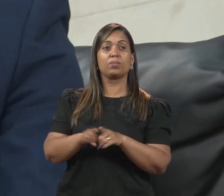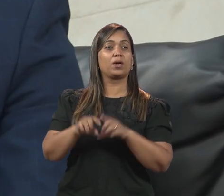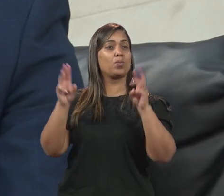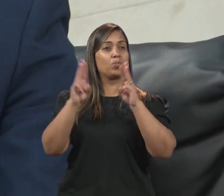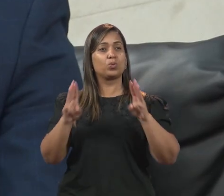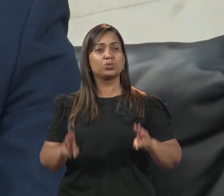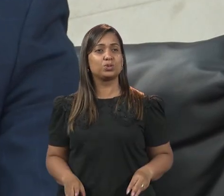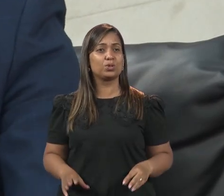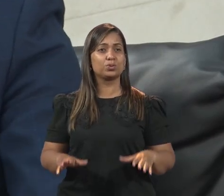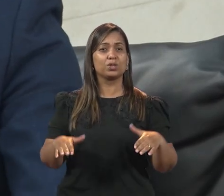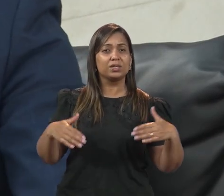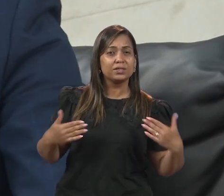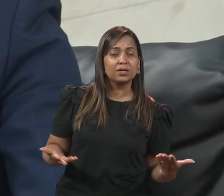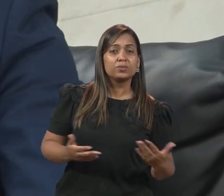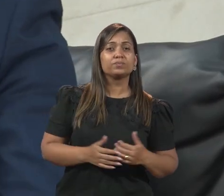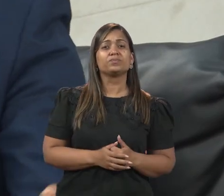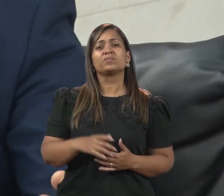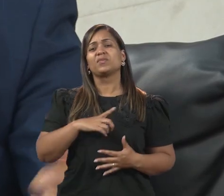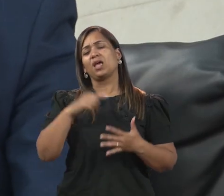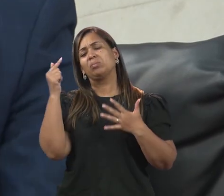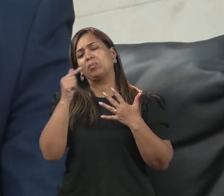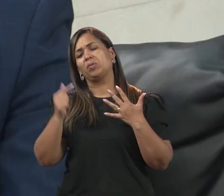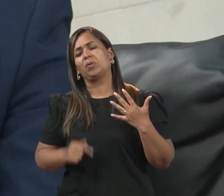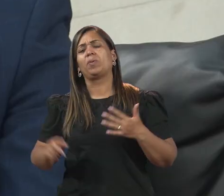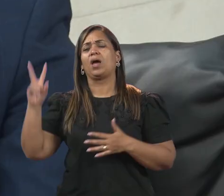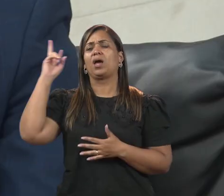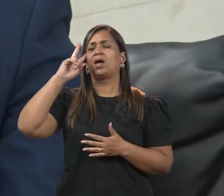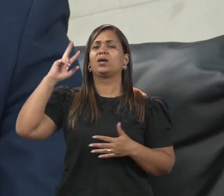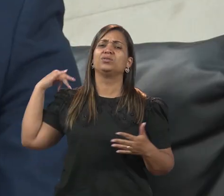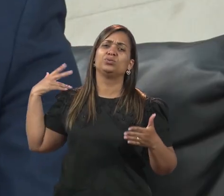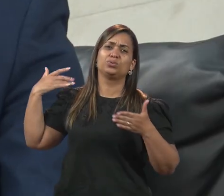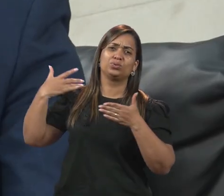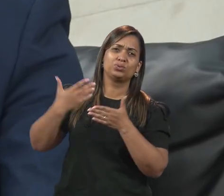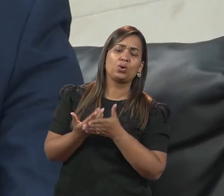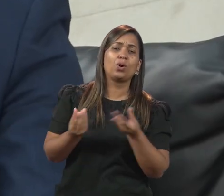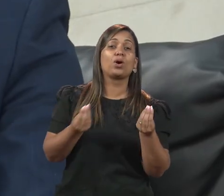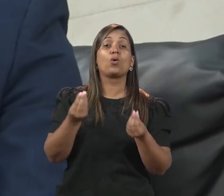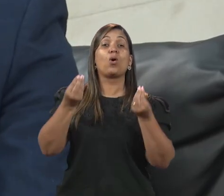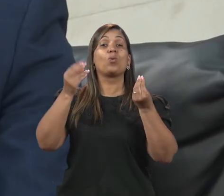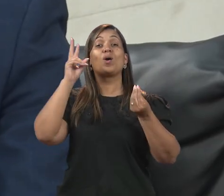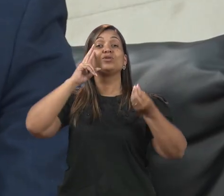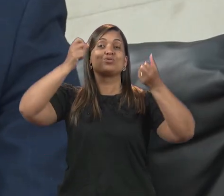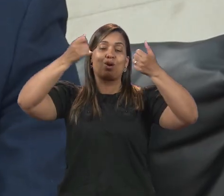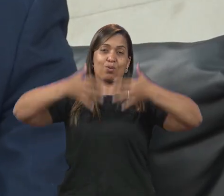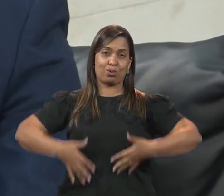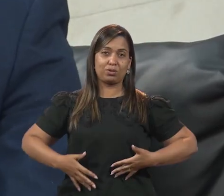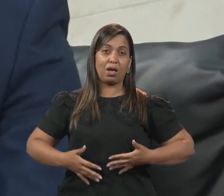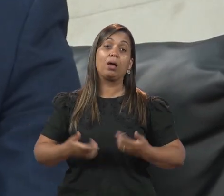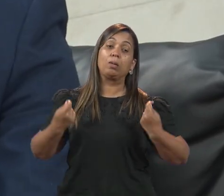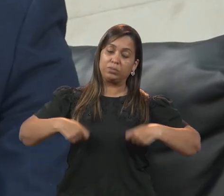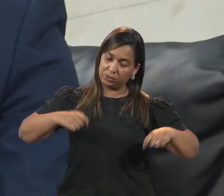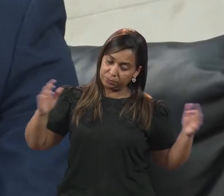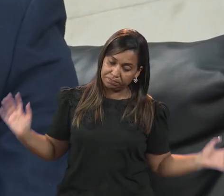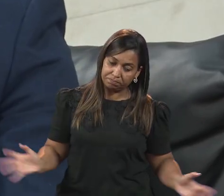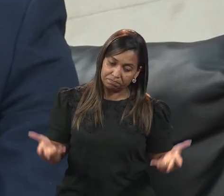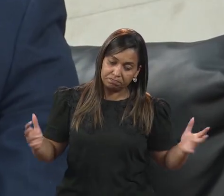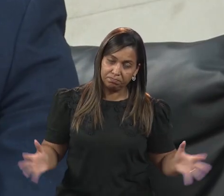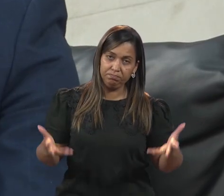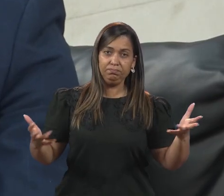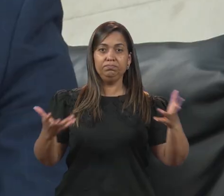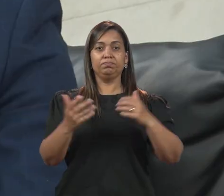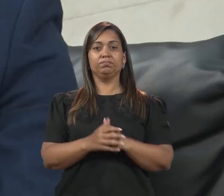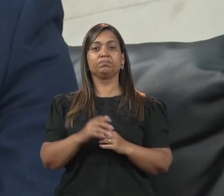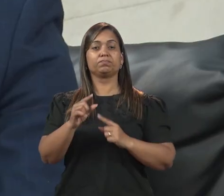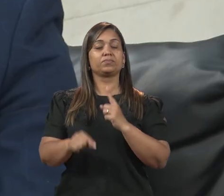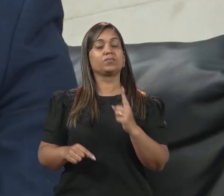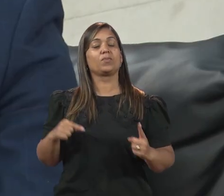museus, né? Nós temos tanta história. E como contar essa história? É claro que precisa de incentivo.